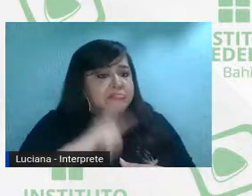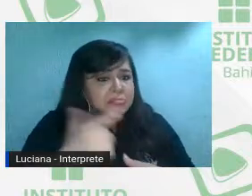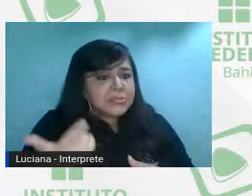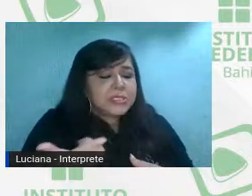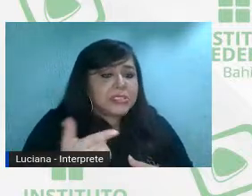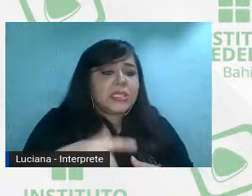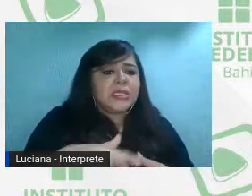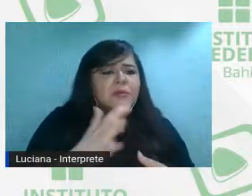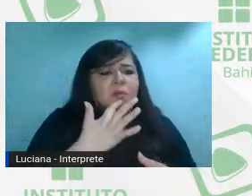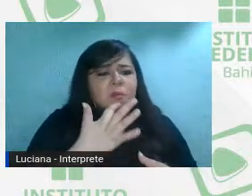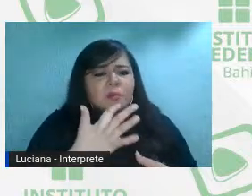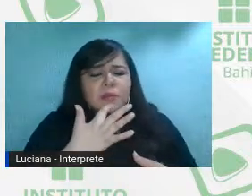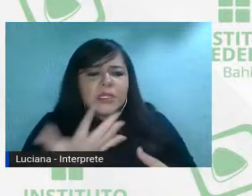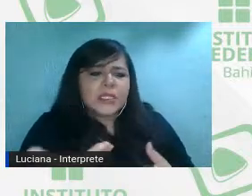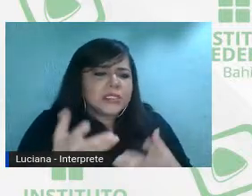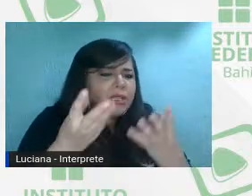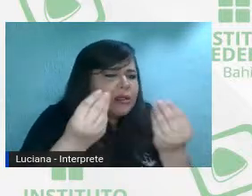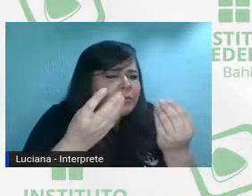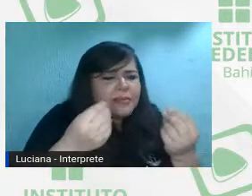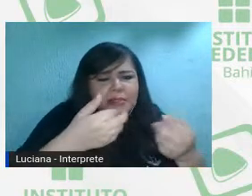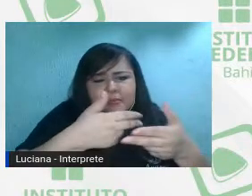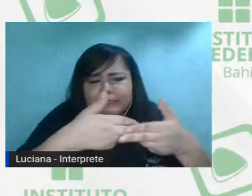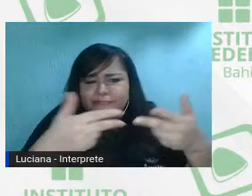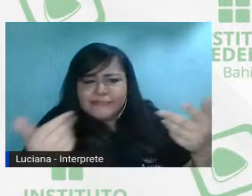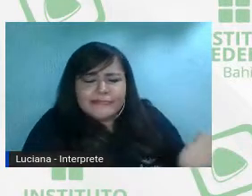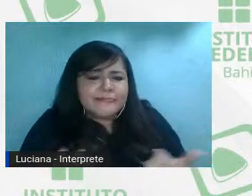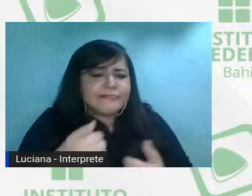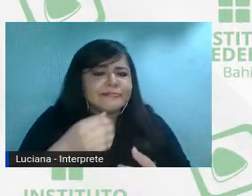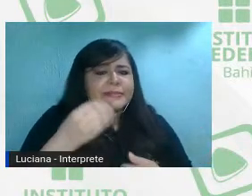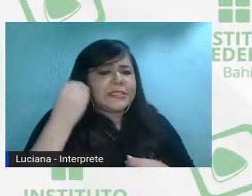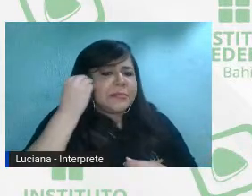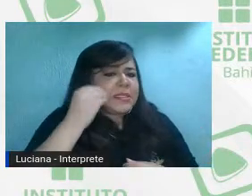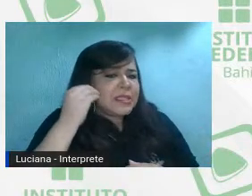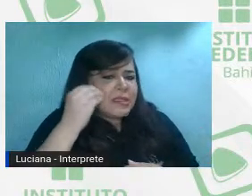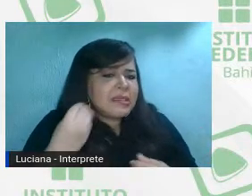eu não conhecia.